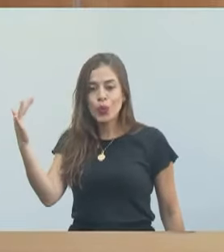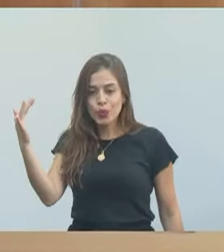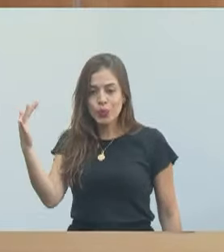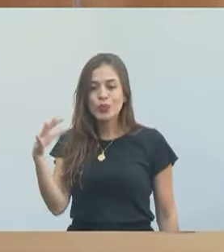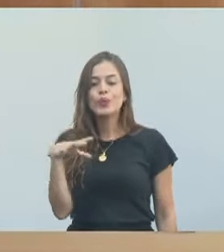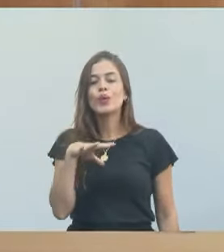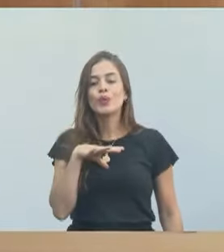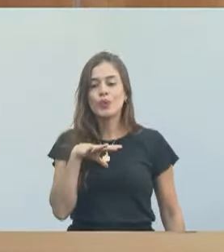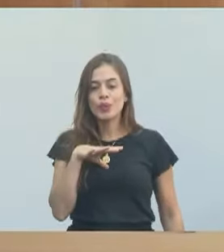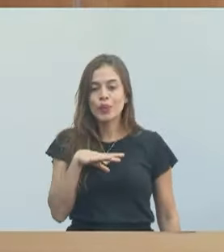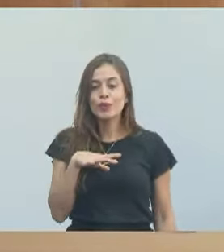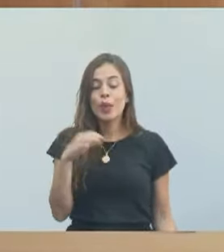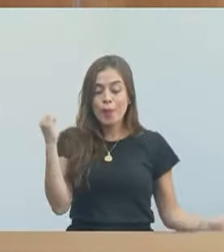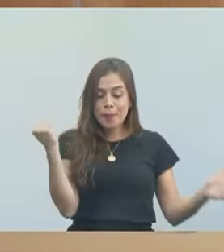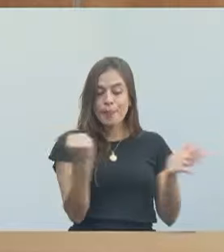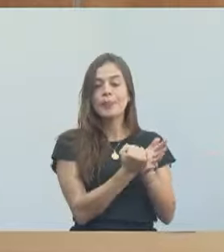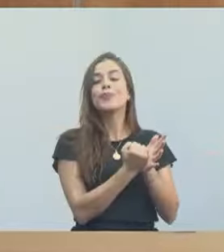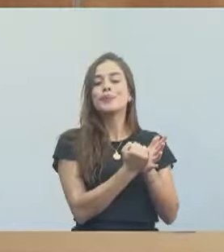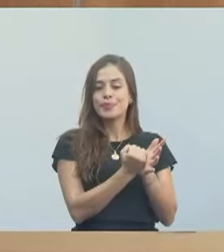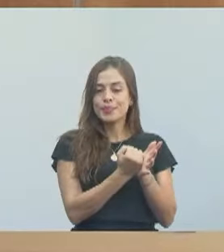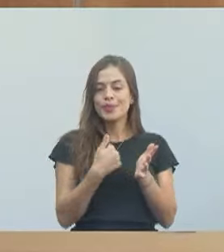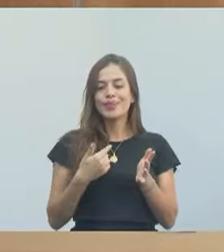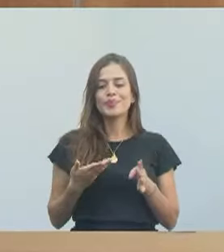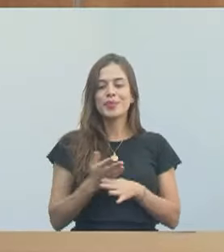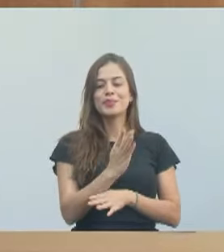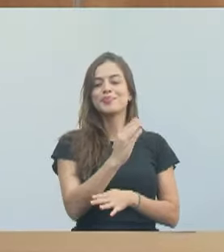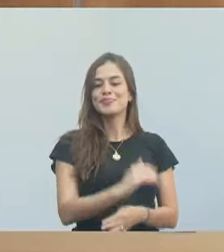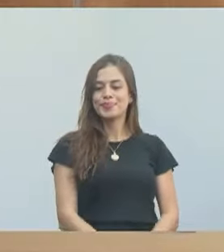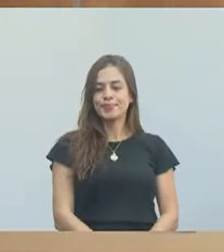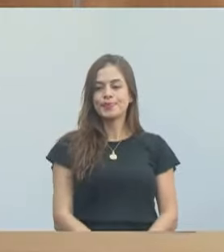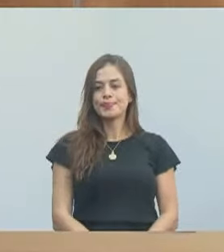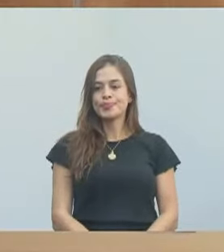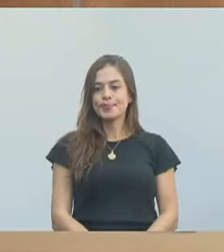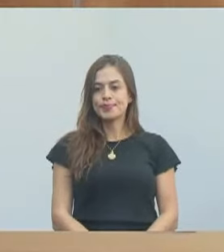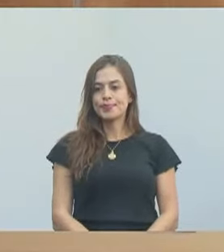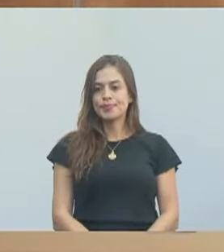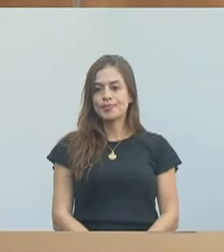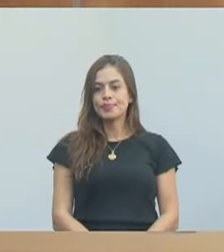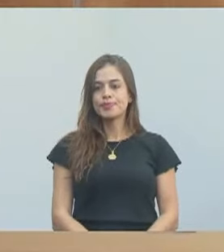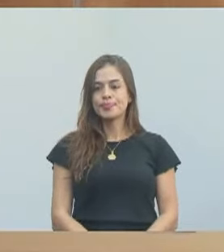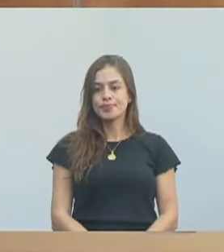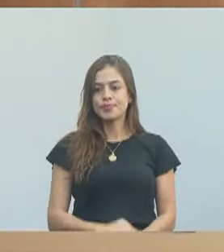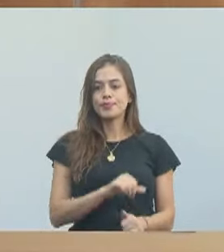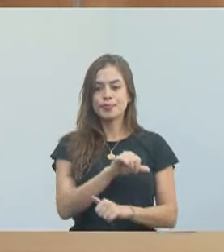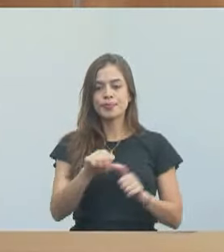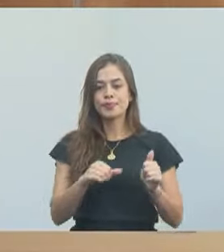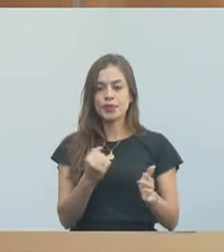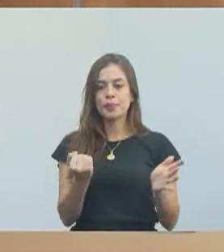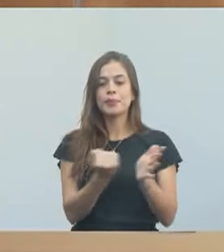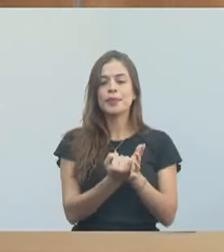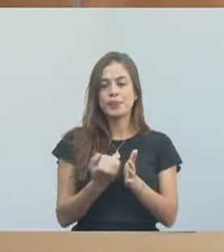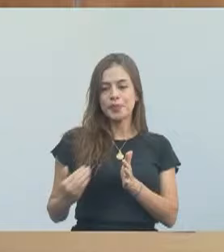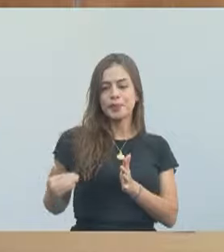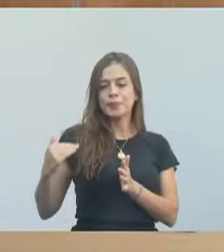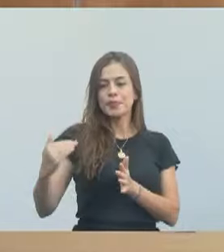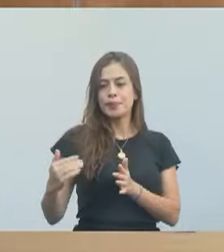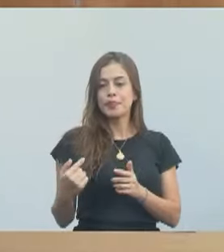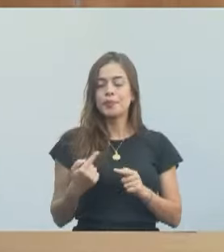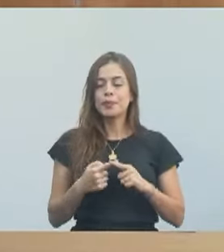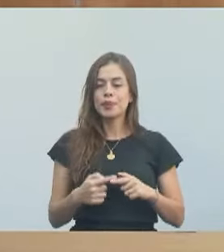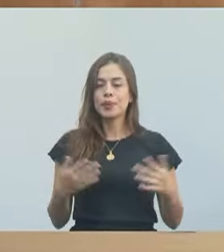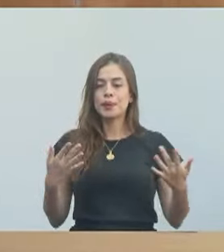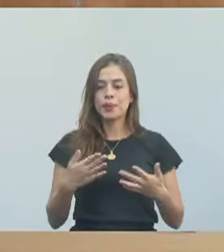município, de manter o nosso patrimônio e eu fazer parte dele. Virei um patrimônio daqui para frente, porque hoje eu vou